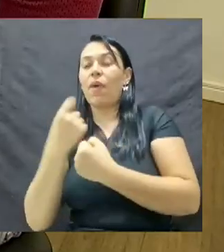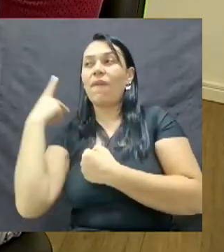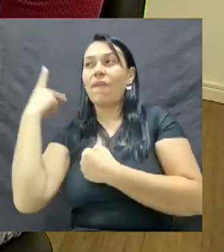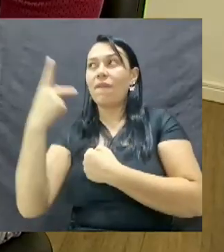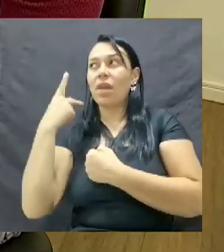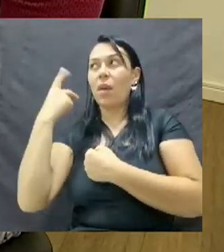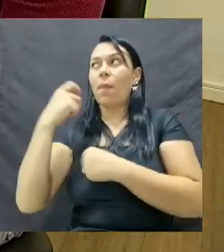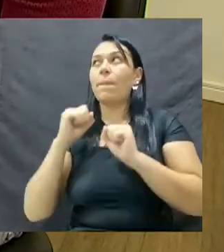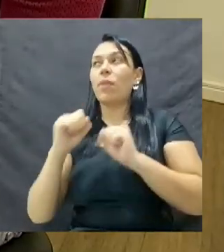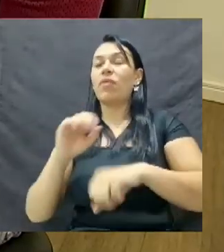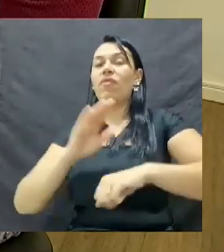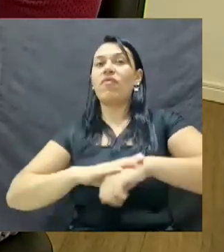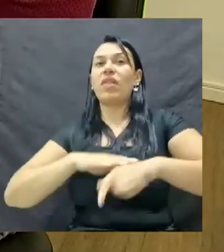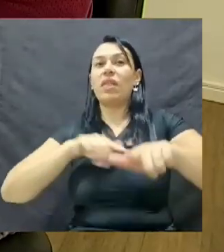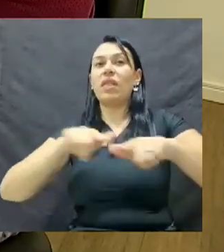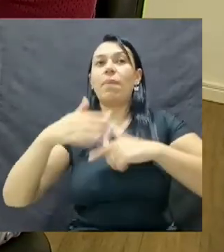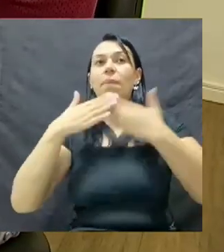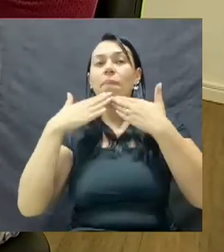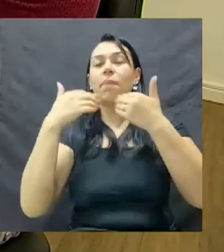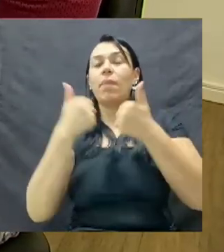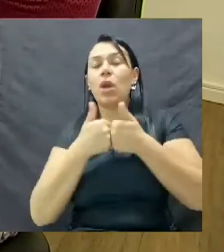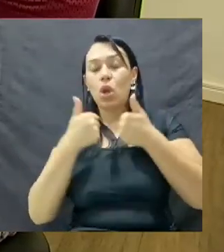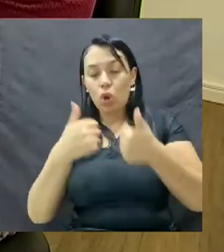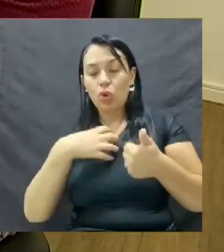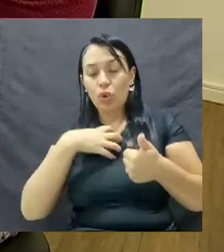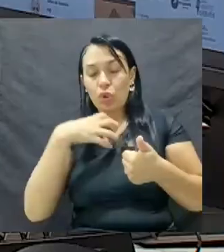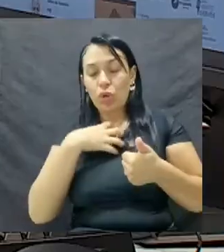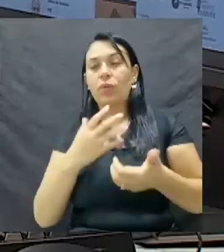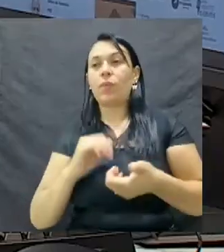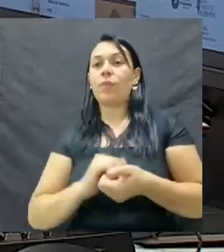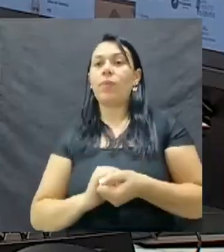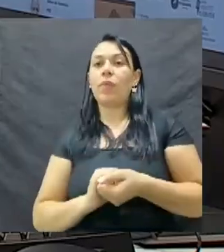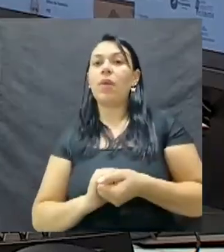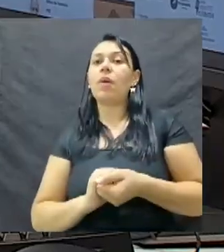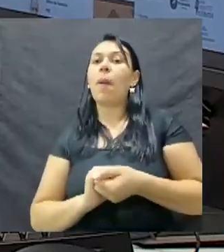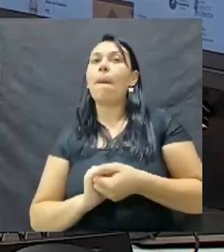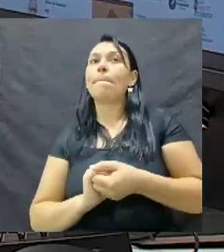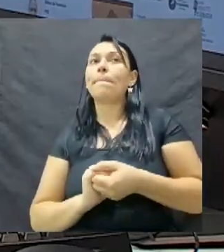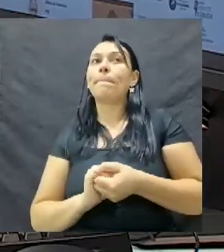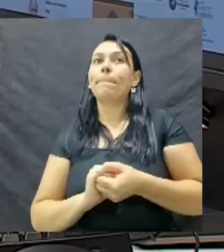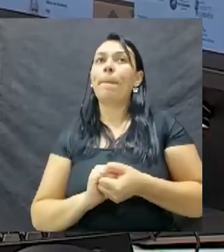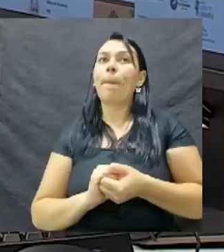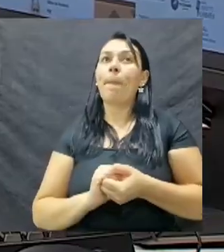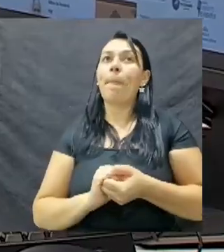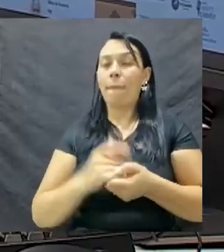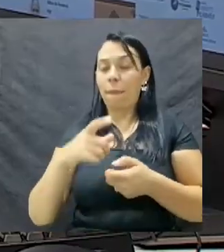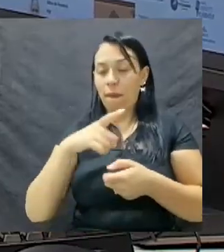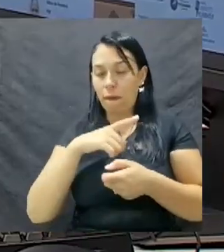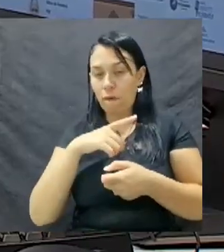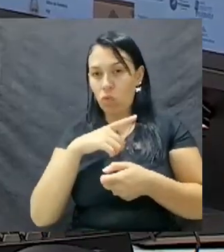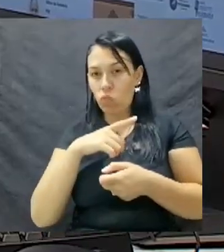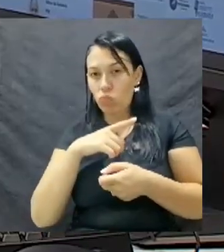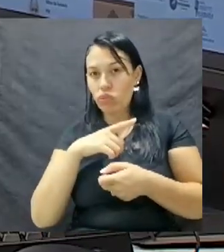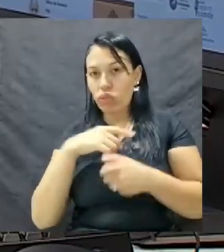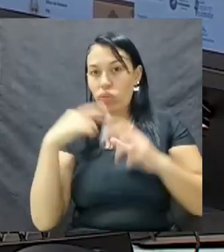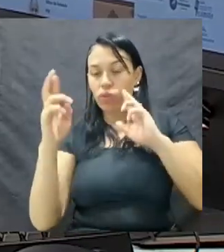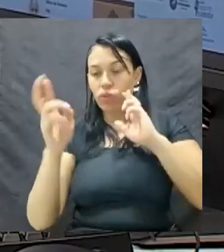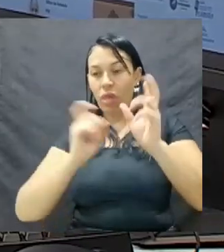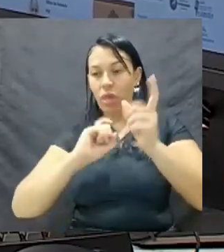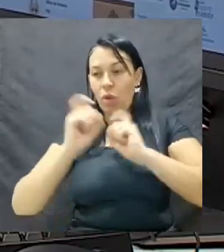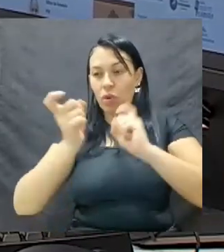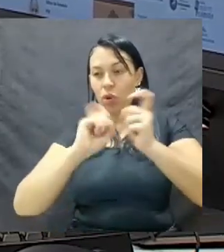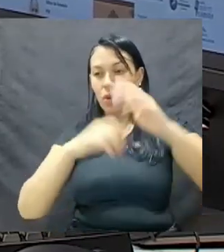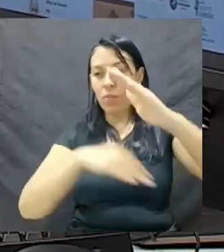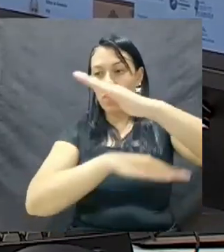forma, que acaba sendo o coração da Câmara, principalmente nas reuniões plenárias que acontecem às segundas